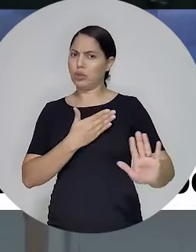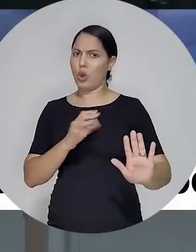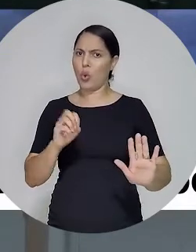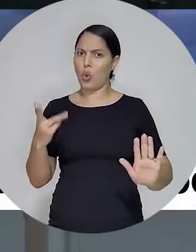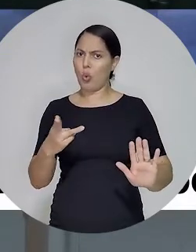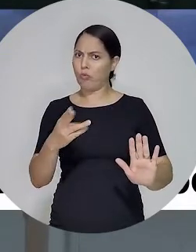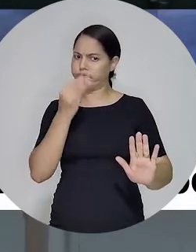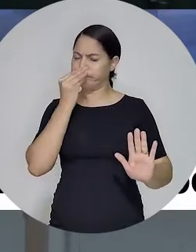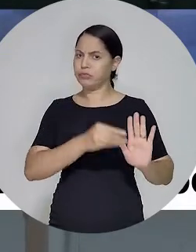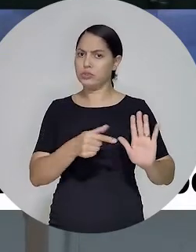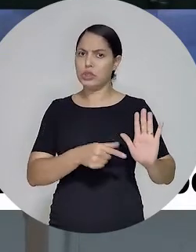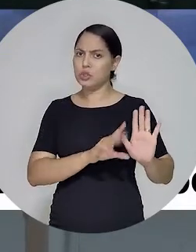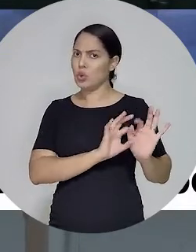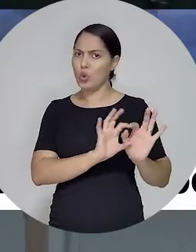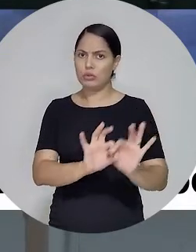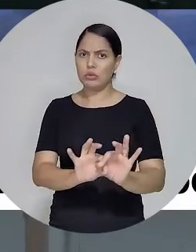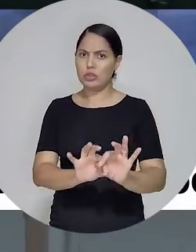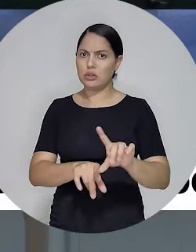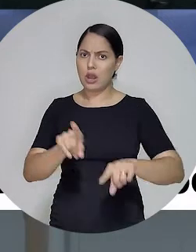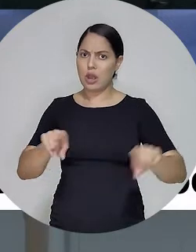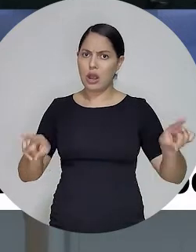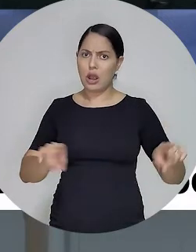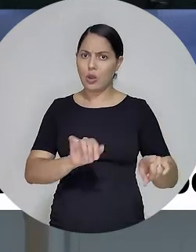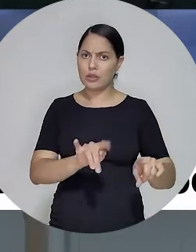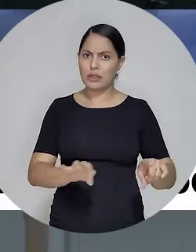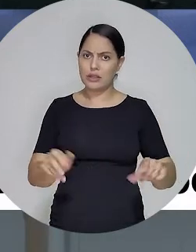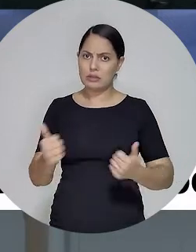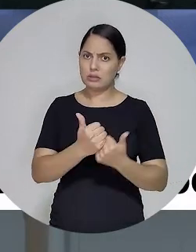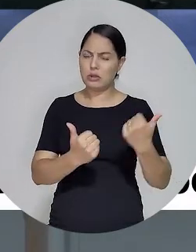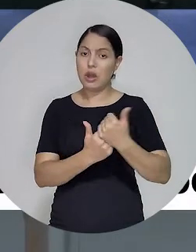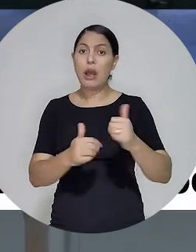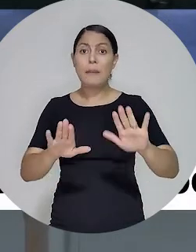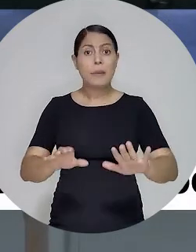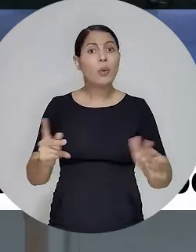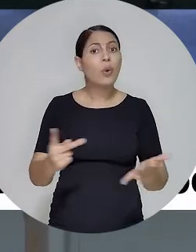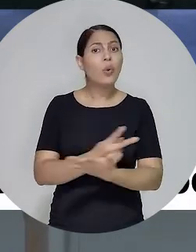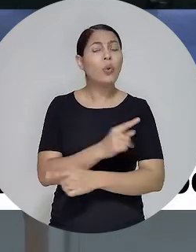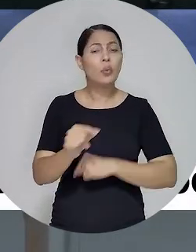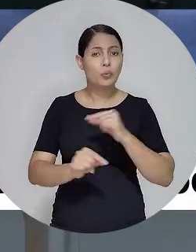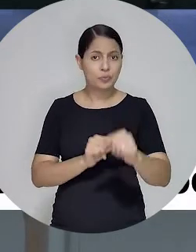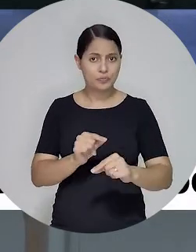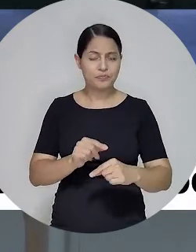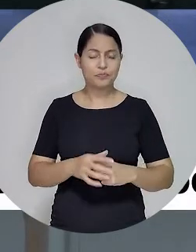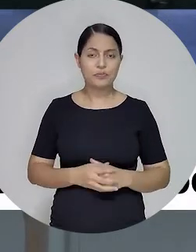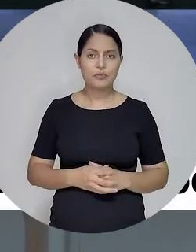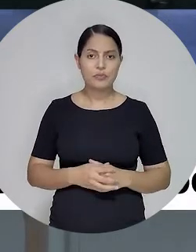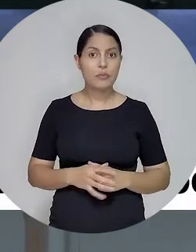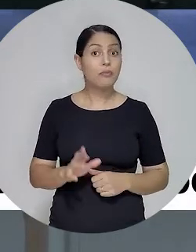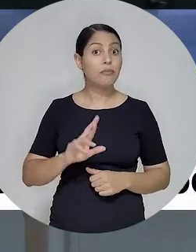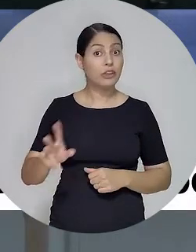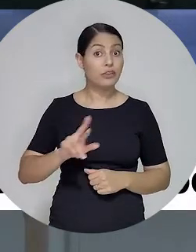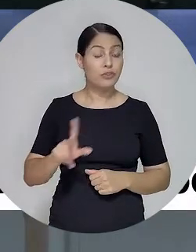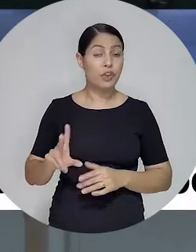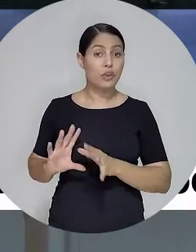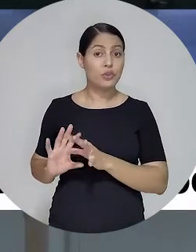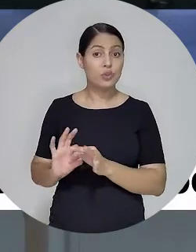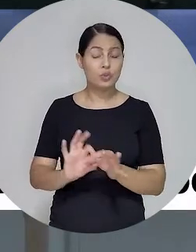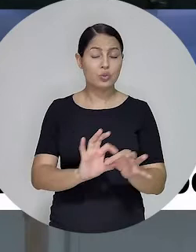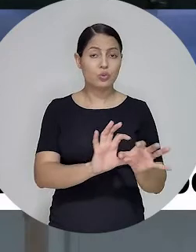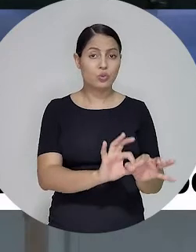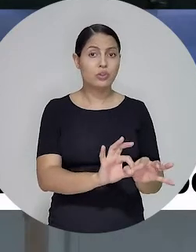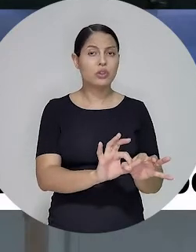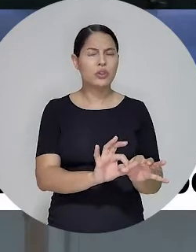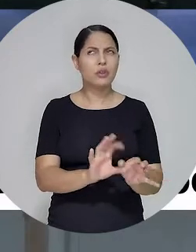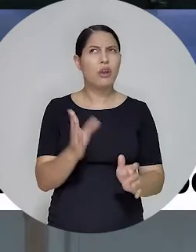não estamos afastando, não estamos ignorando a tese da alternância. O que aconteceu, excelências, é que